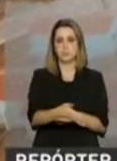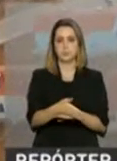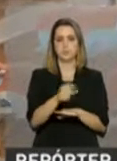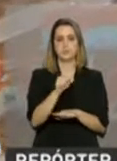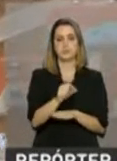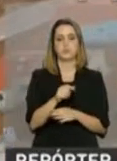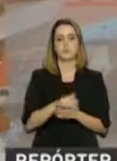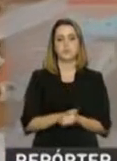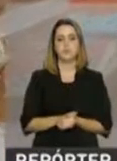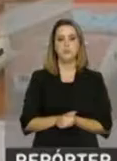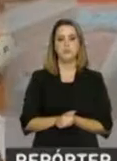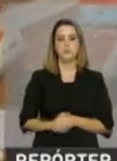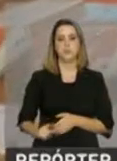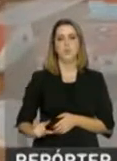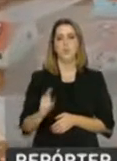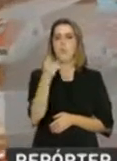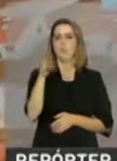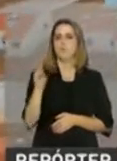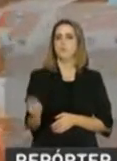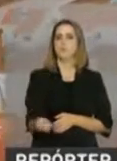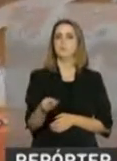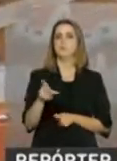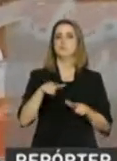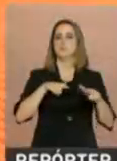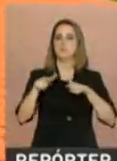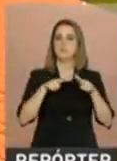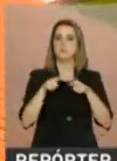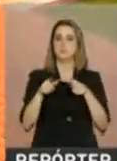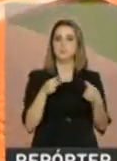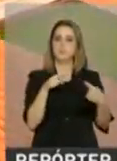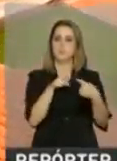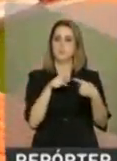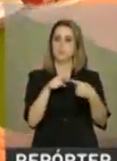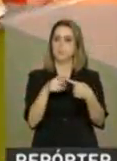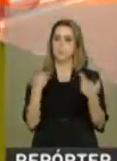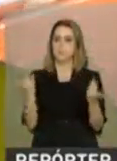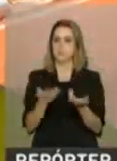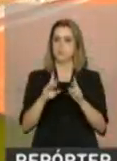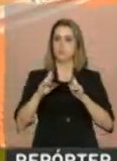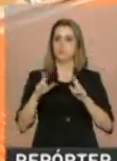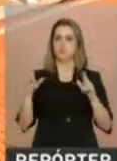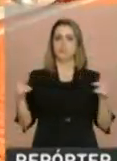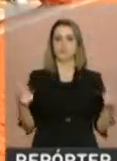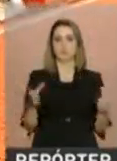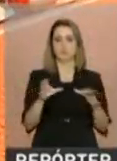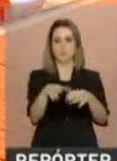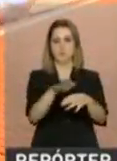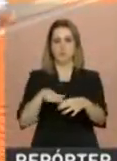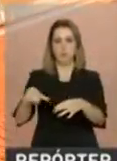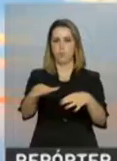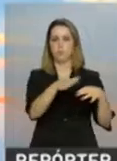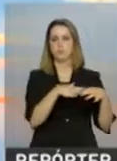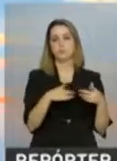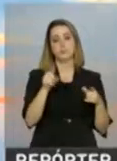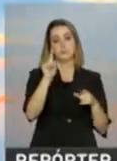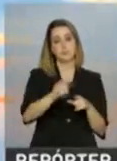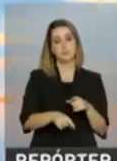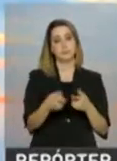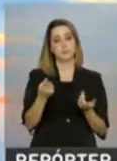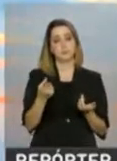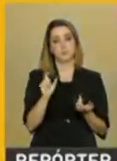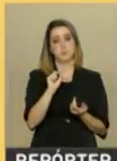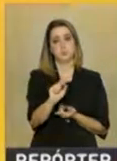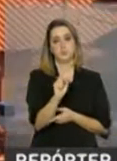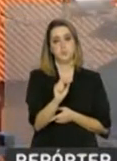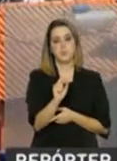um milhão de empregos entre diretos e indiretos esse é o resultado esperado com as mudanças nas regras do programa minha casa minha